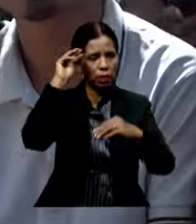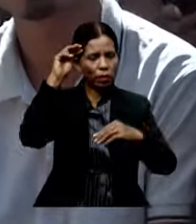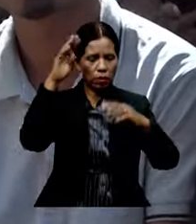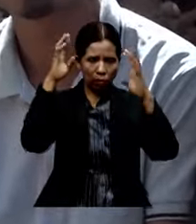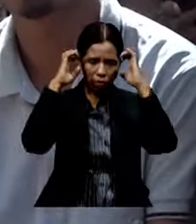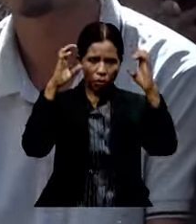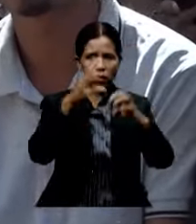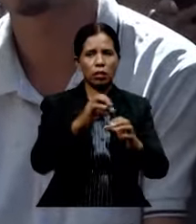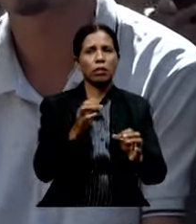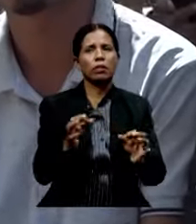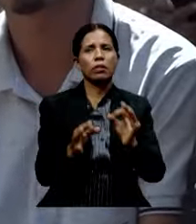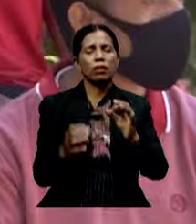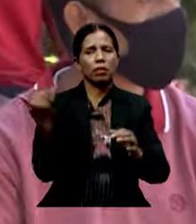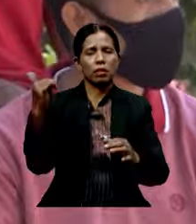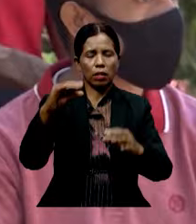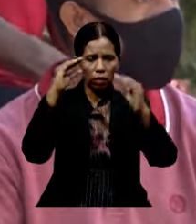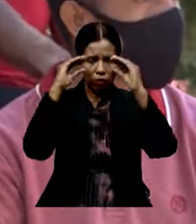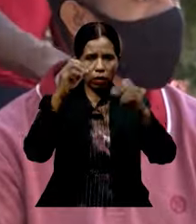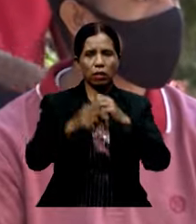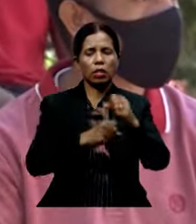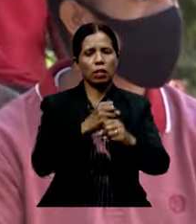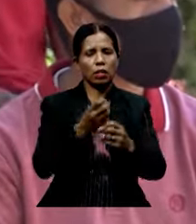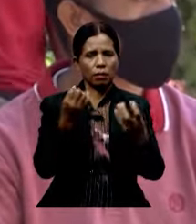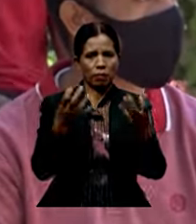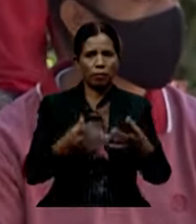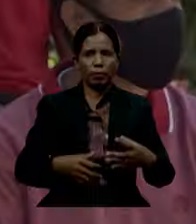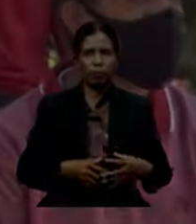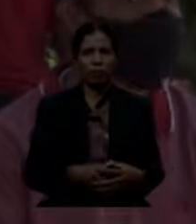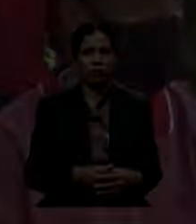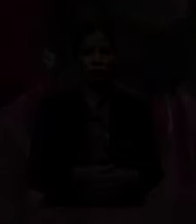União, mas que Sira Norin e Retina Barak Nilaran. Luciana Moral, Zaime dos Santos, GMN.